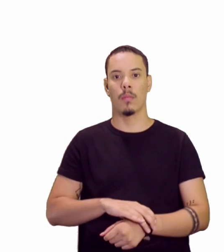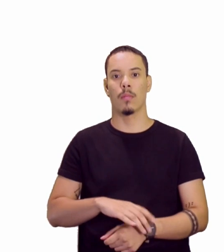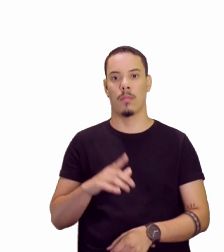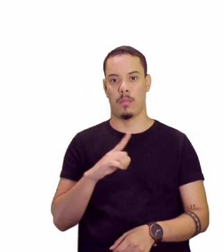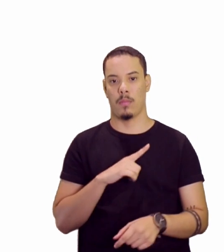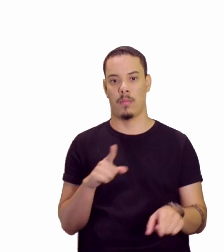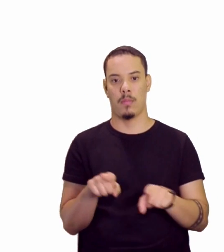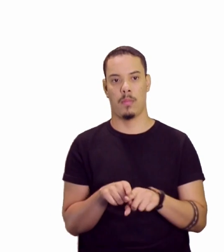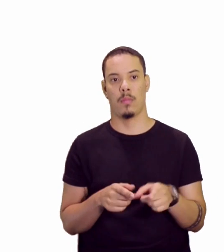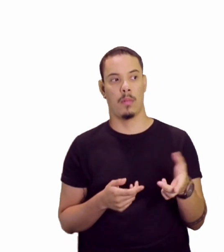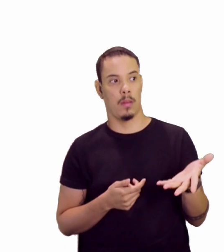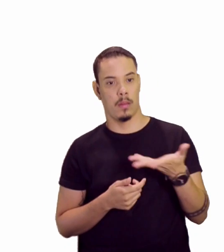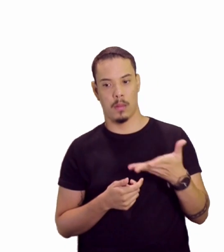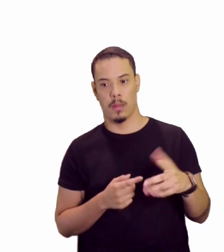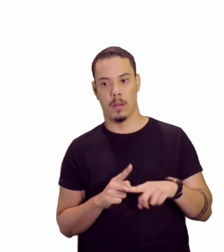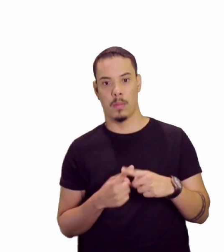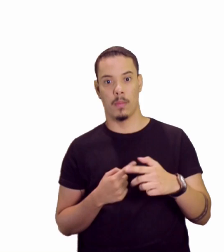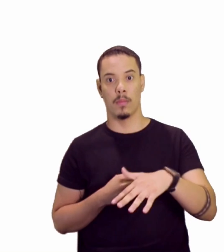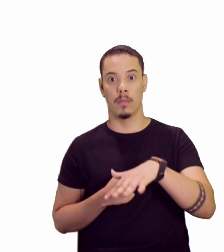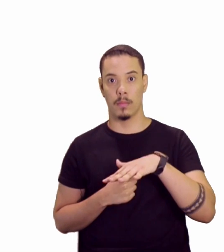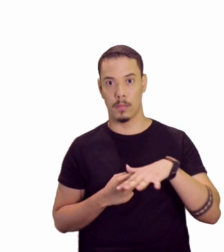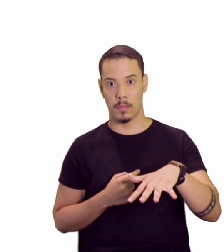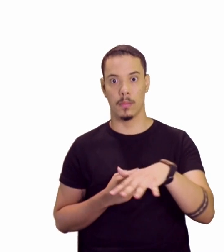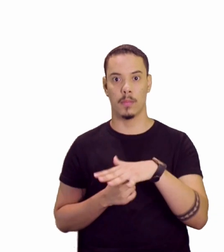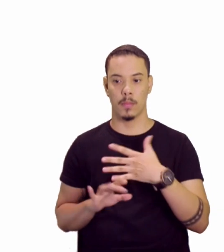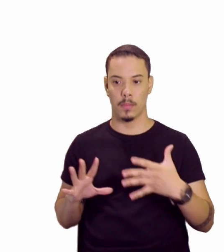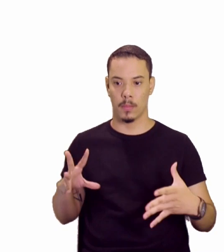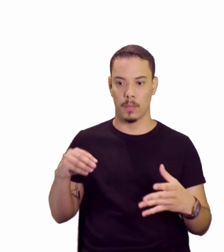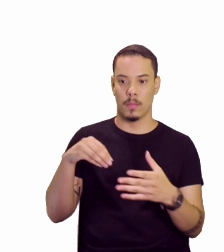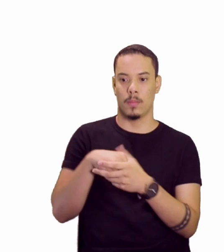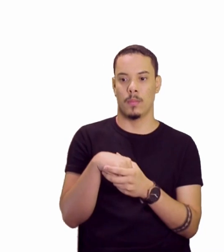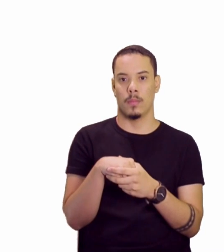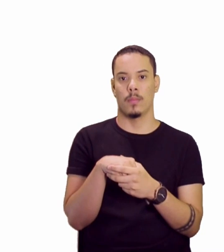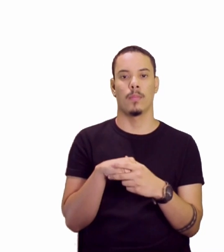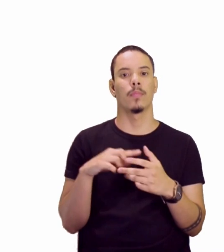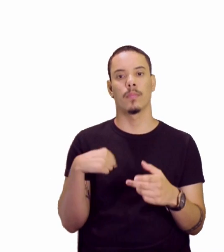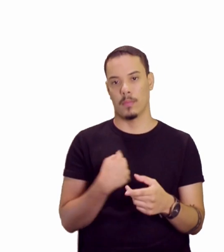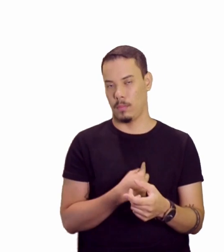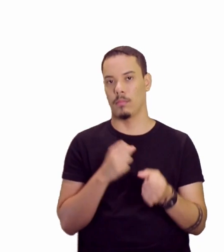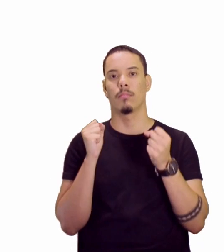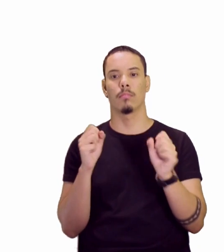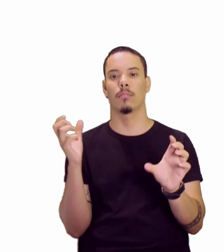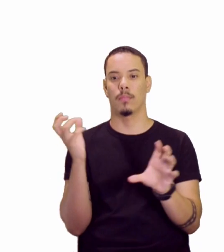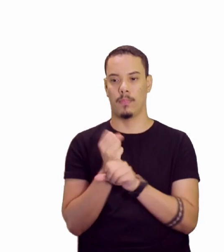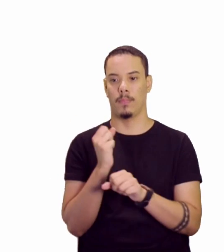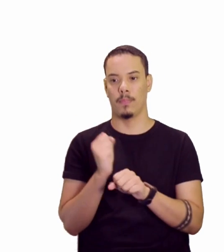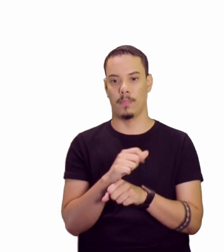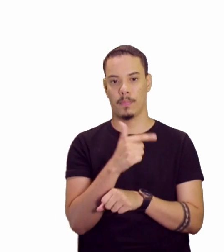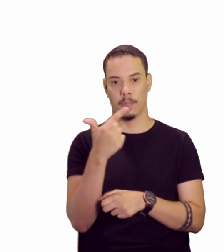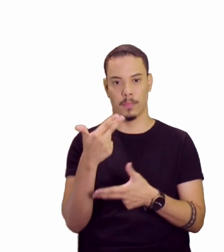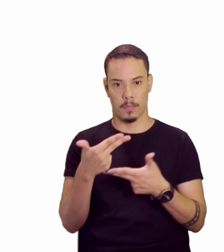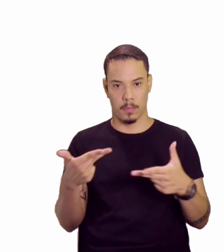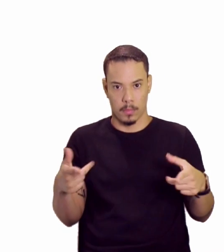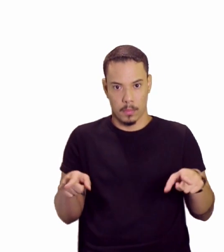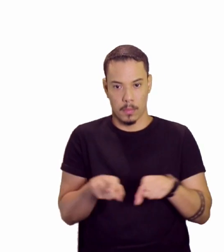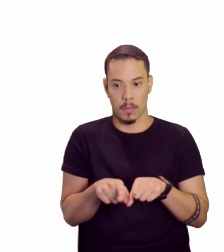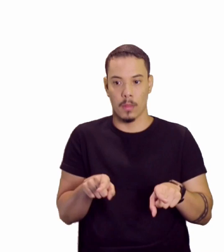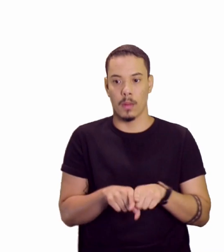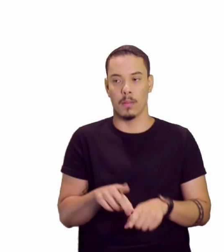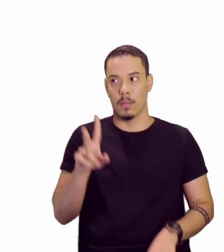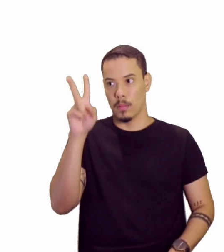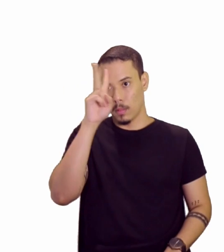aceleração. Já a área... Certo? Já a área aí, nós podemos calcular outra coisa também, tá? Lembrando que aqui, quando